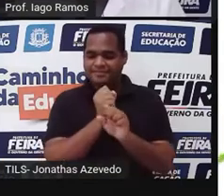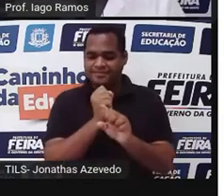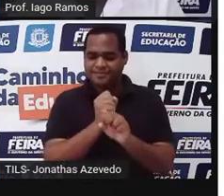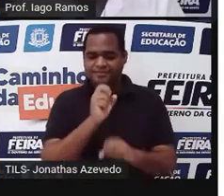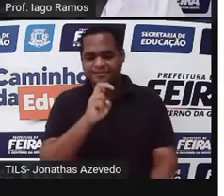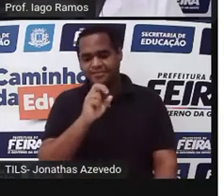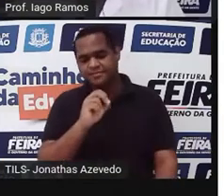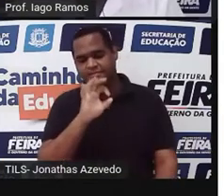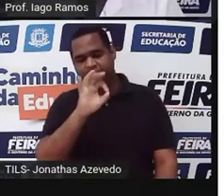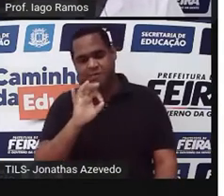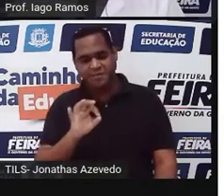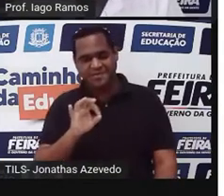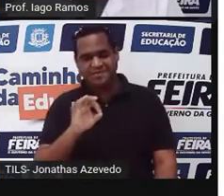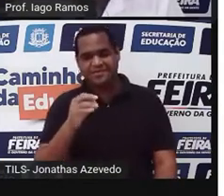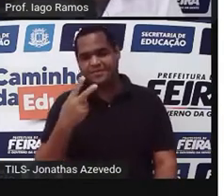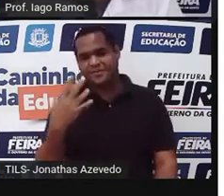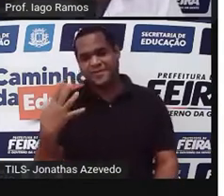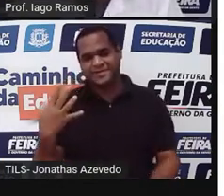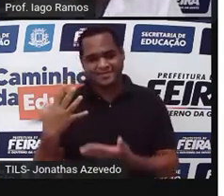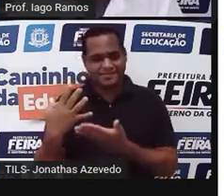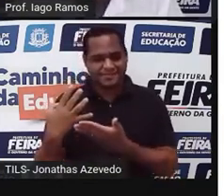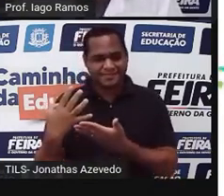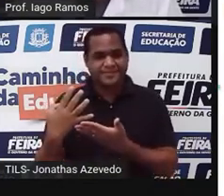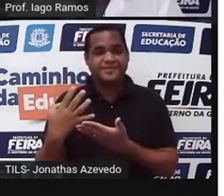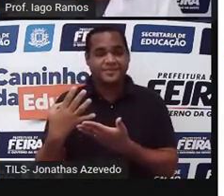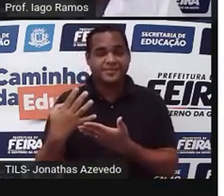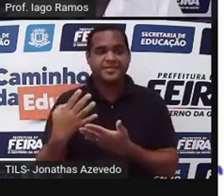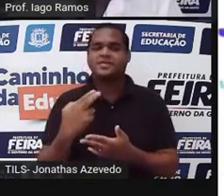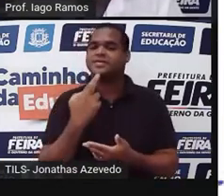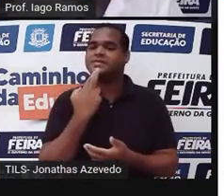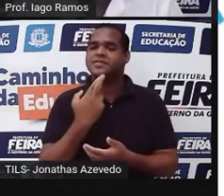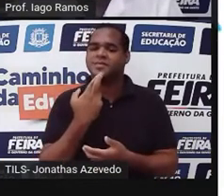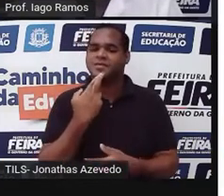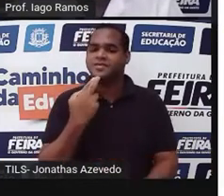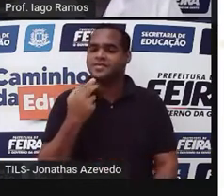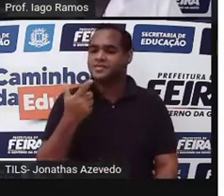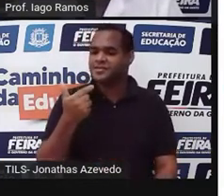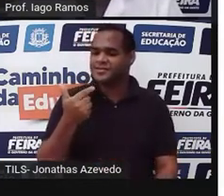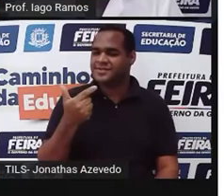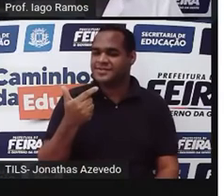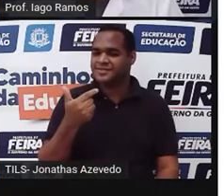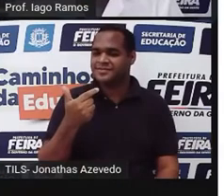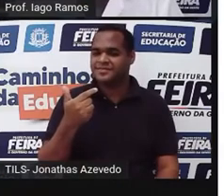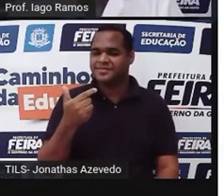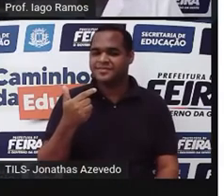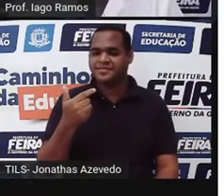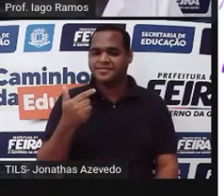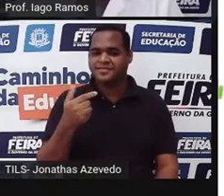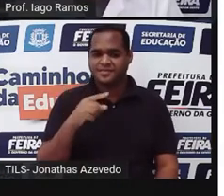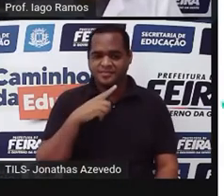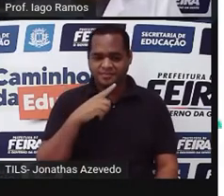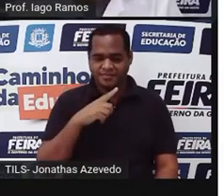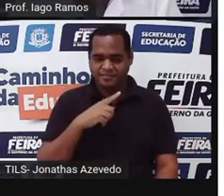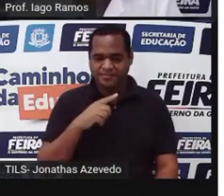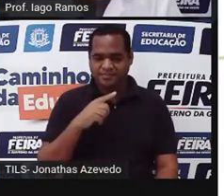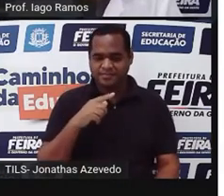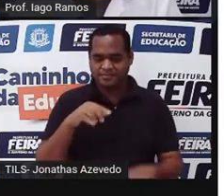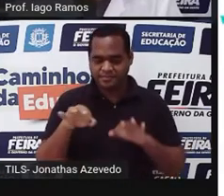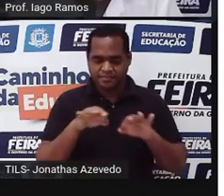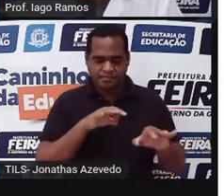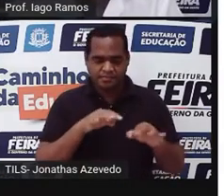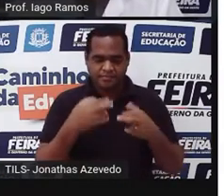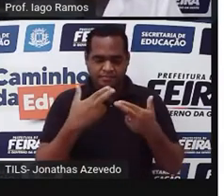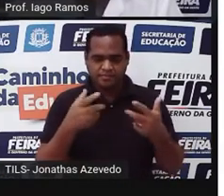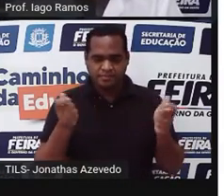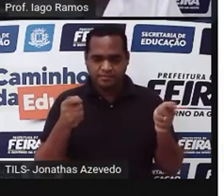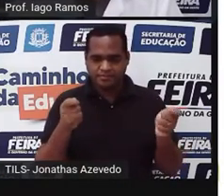cinquenta por cento de 24 o resultado disso é 12 Mas vamos fazer a correção